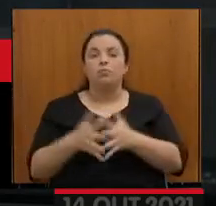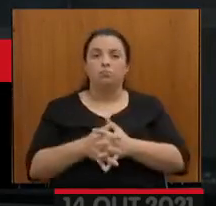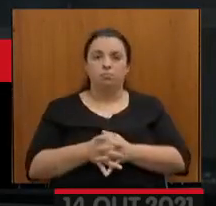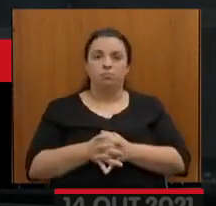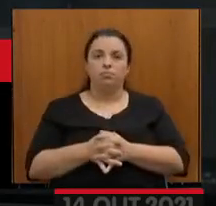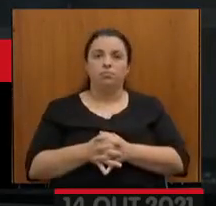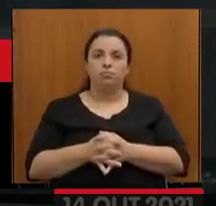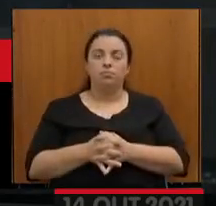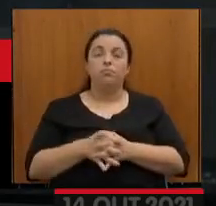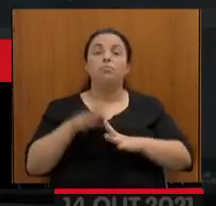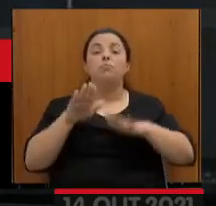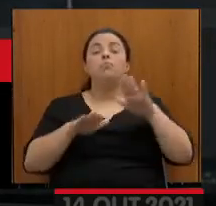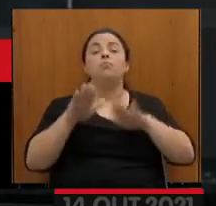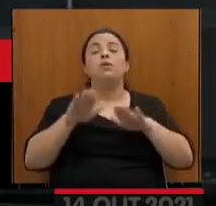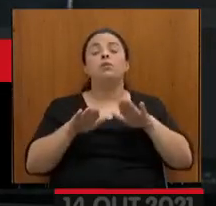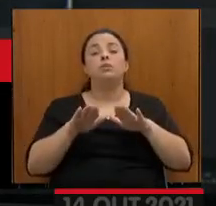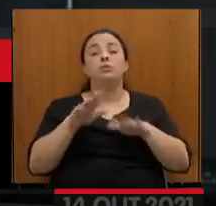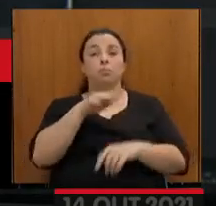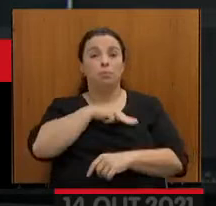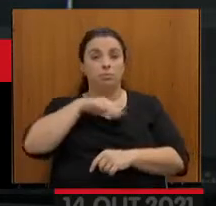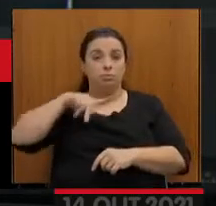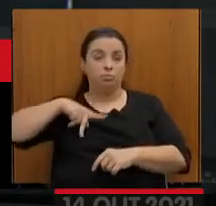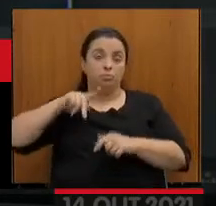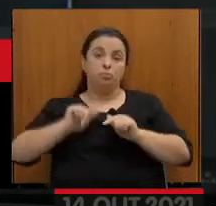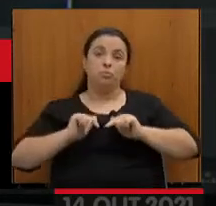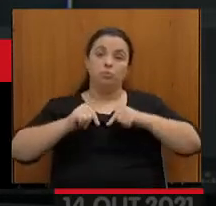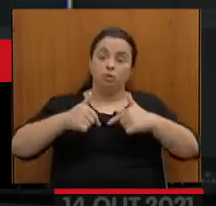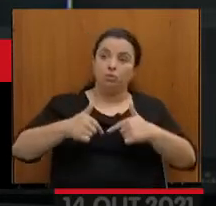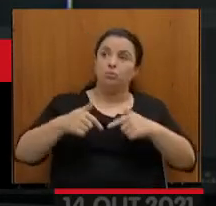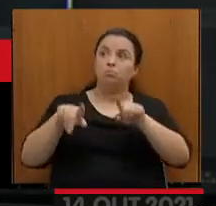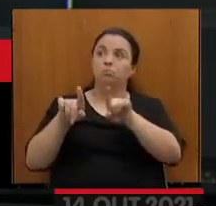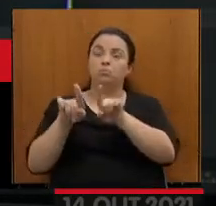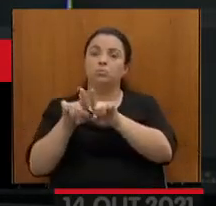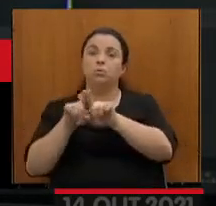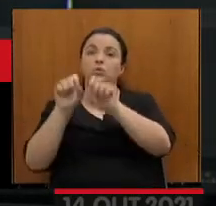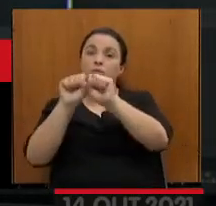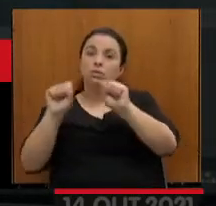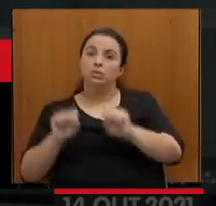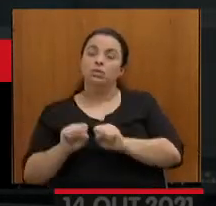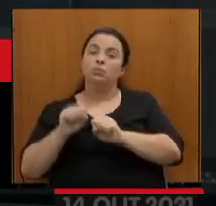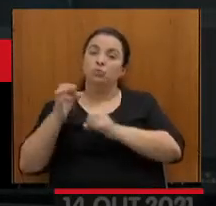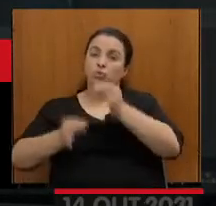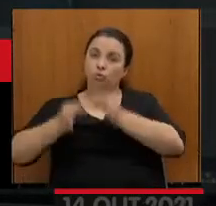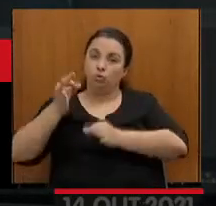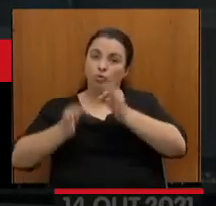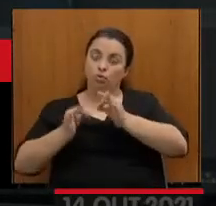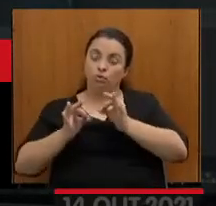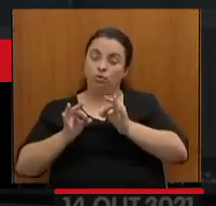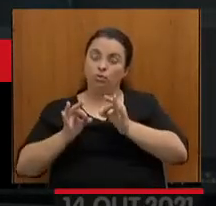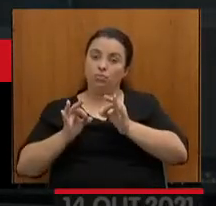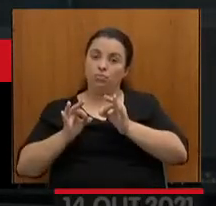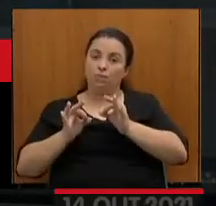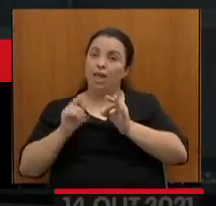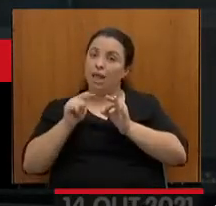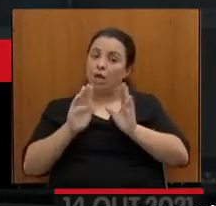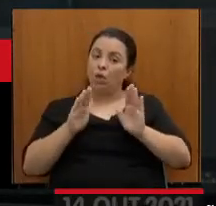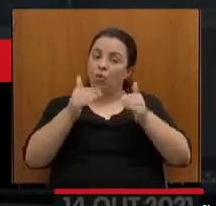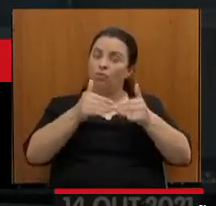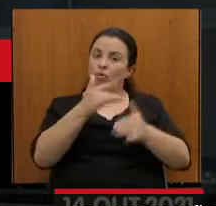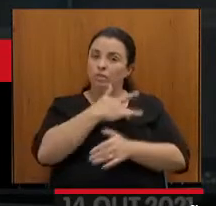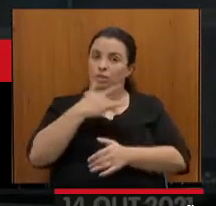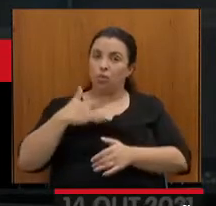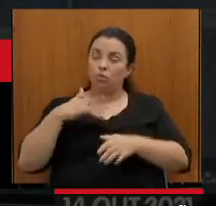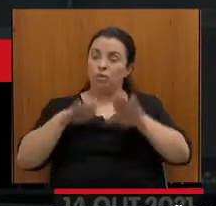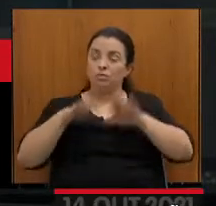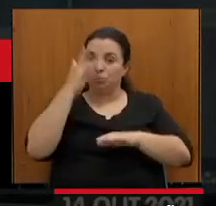Muitas vezes a atuação do Ministério Público, do sistema de justiça na saúde, ele recebe algumas críticas, né, no sentido de que